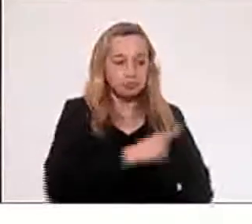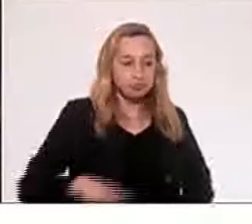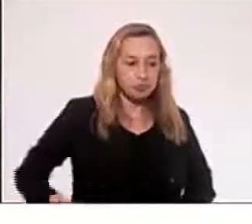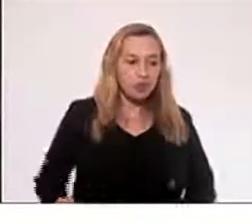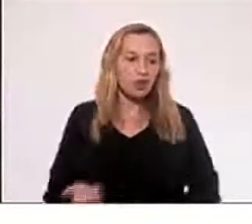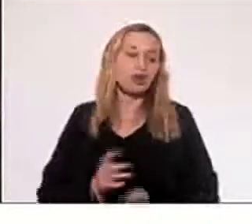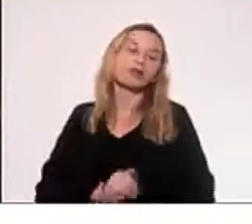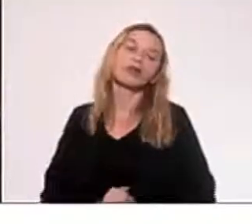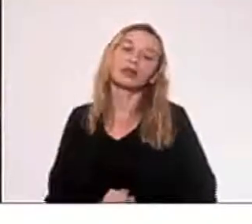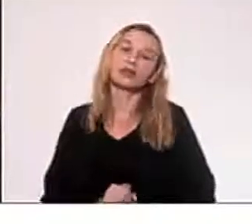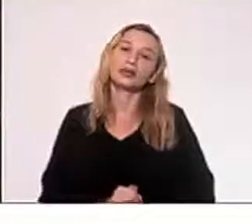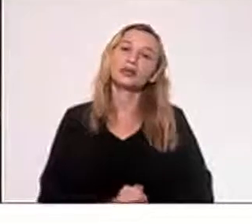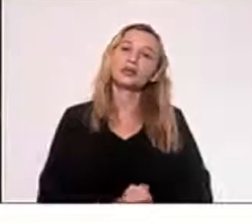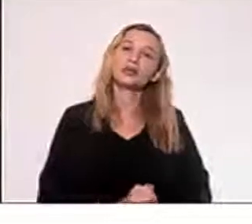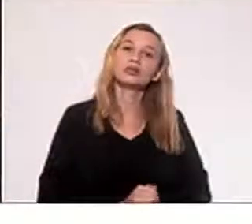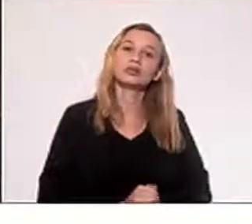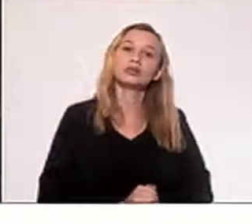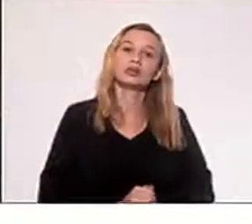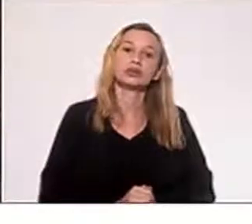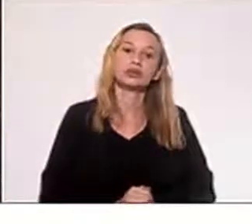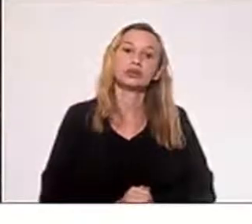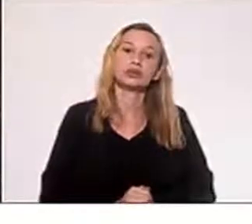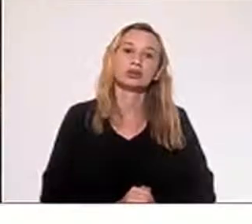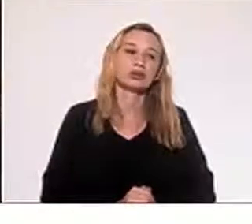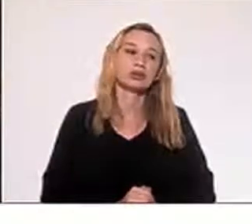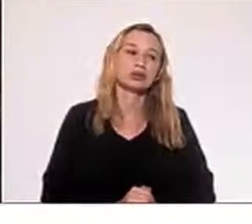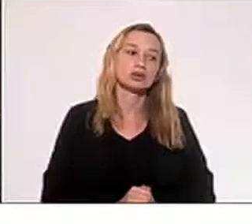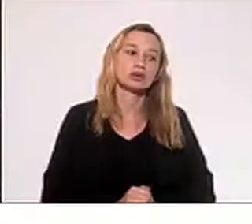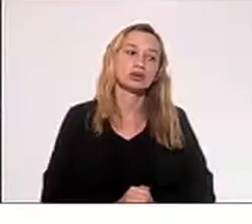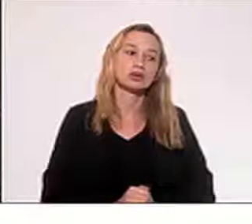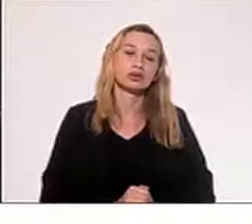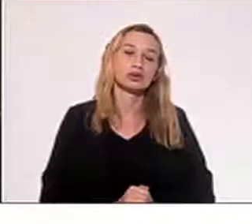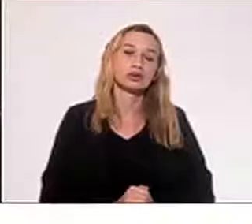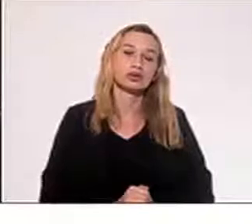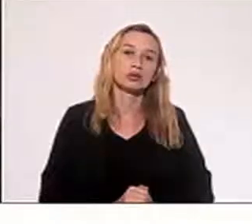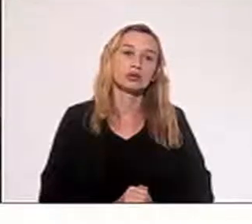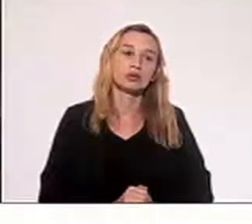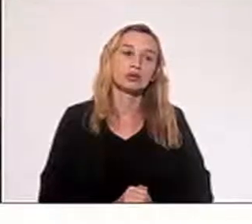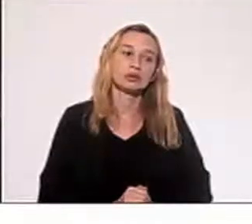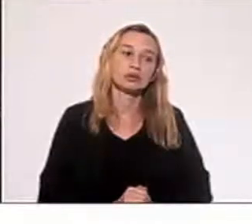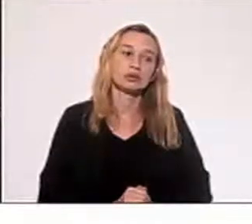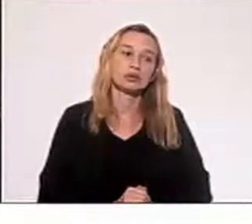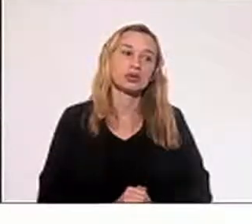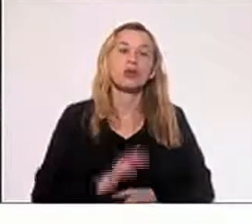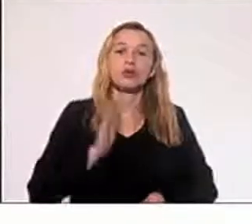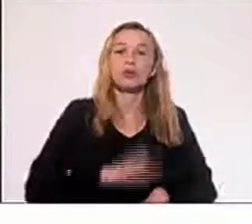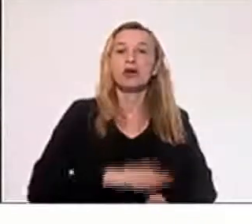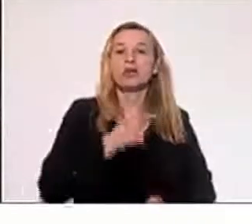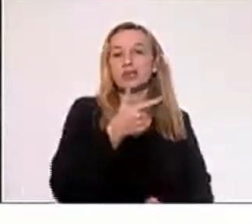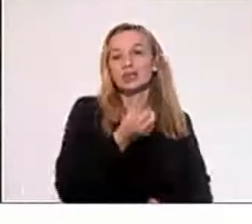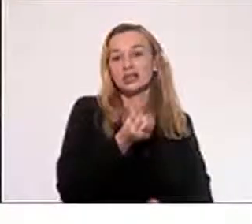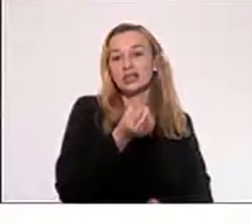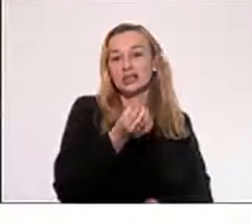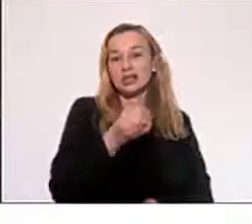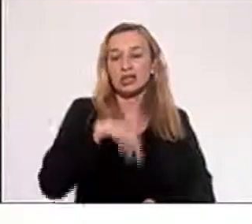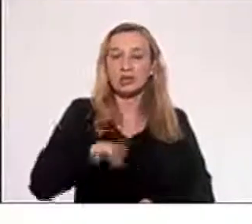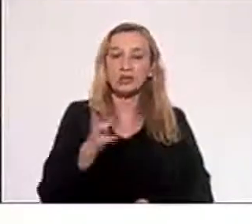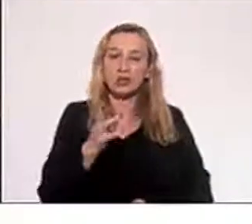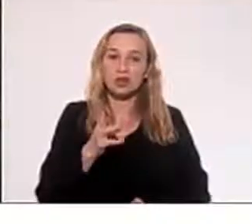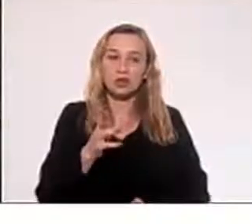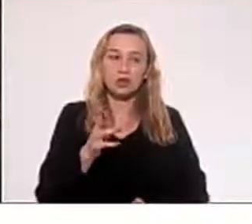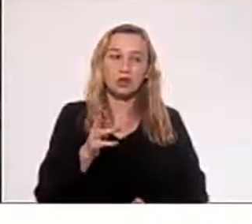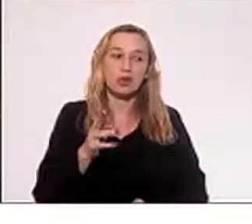ao mesmo tempo em que ultrapassamos o patamar de mais de 60 mil mortes